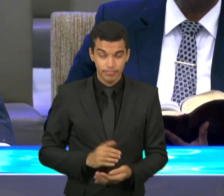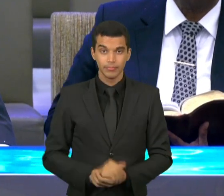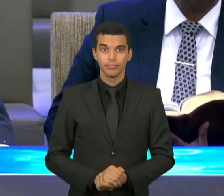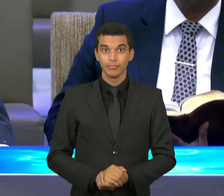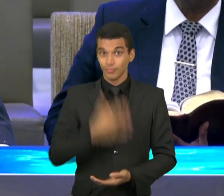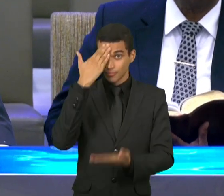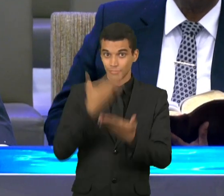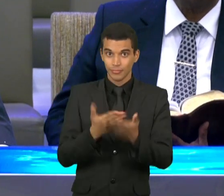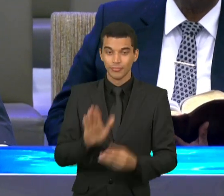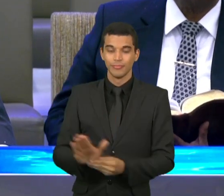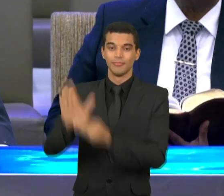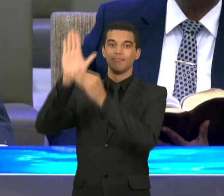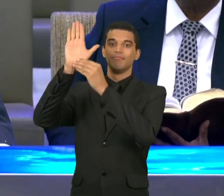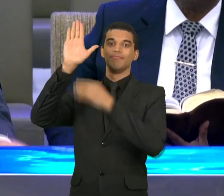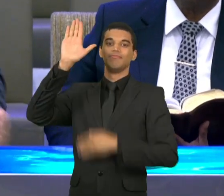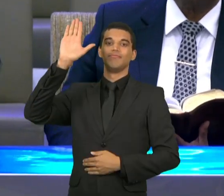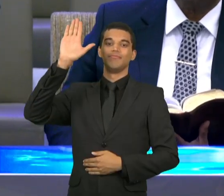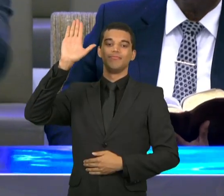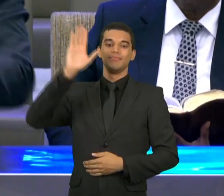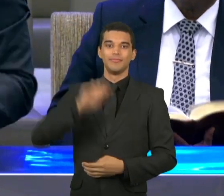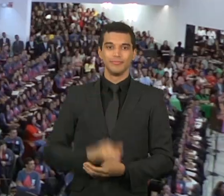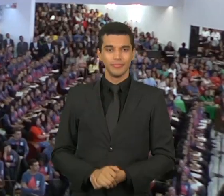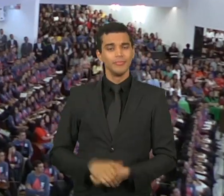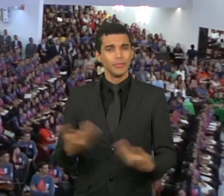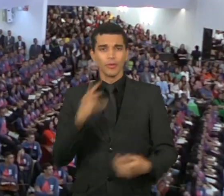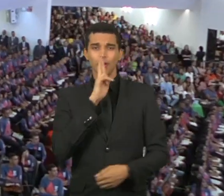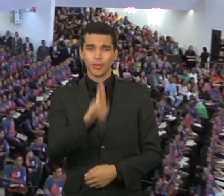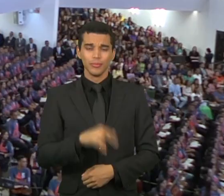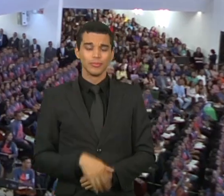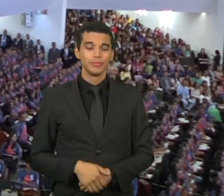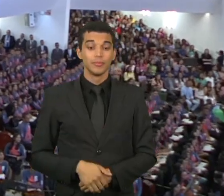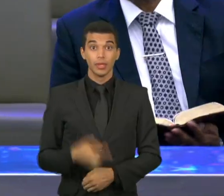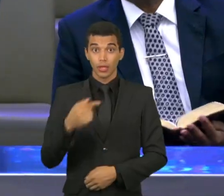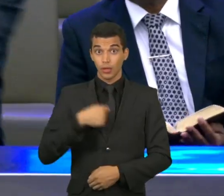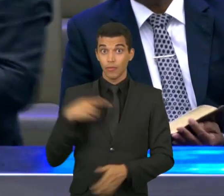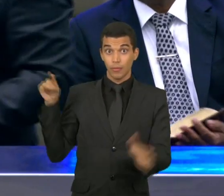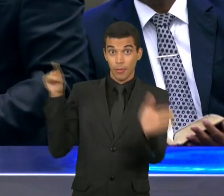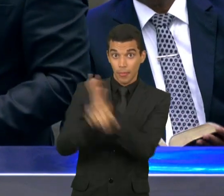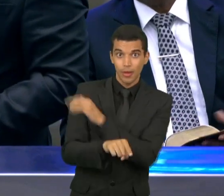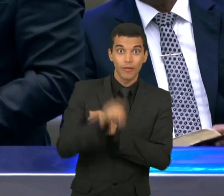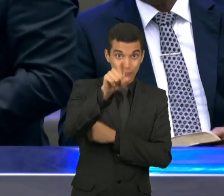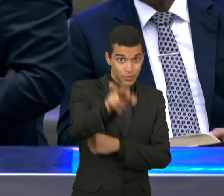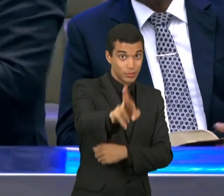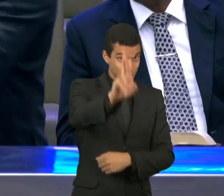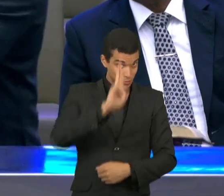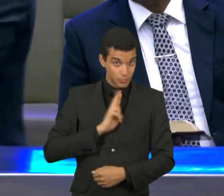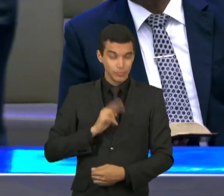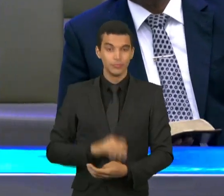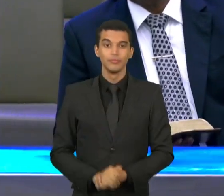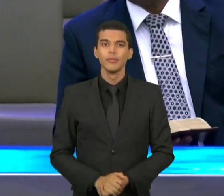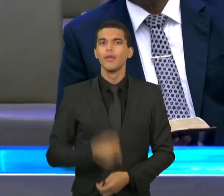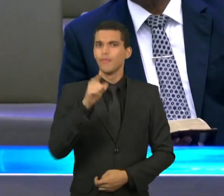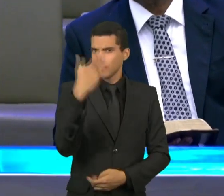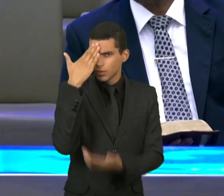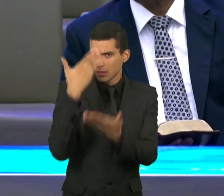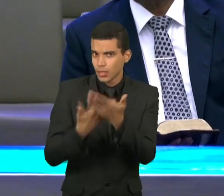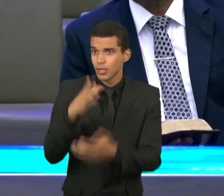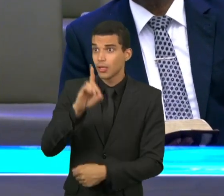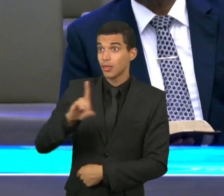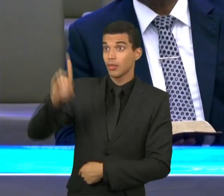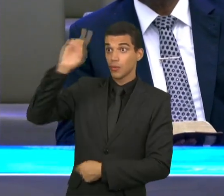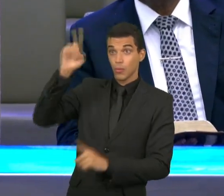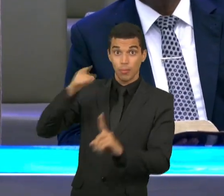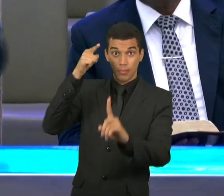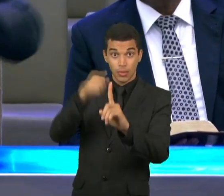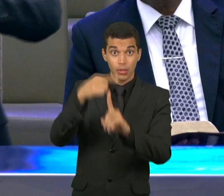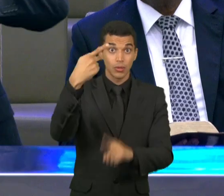crê nisso? Então vá respondendo. Quando eu for falando, vá respondendo. Você crê que o propósito de Deus para a